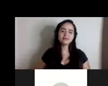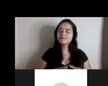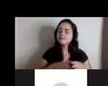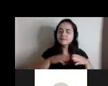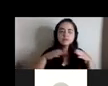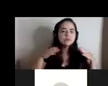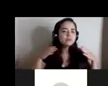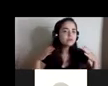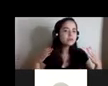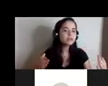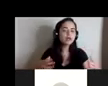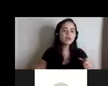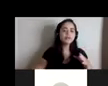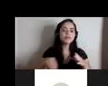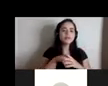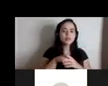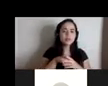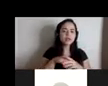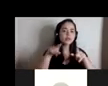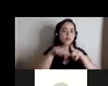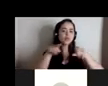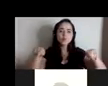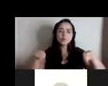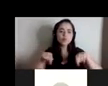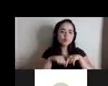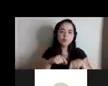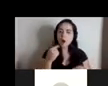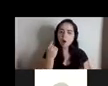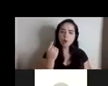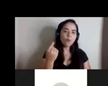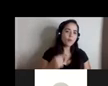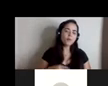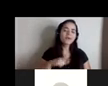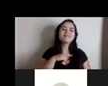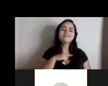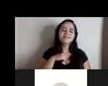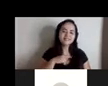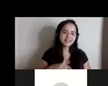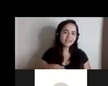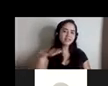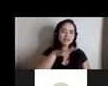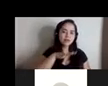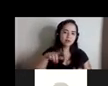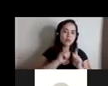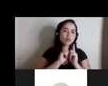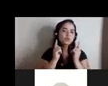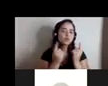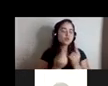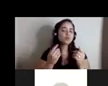enormes dentro de uma mesma classe, dentro de uma mesma sala de aula, dentro de um mesmo grupo formativo.